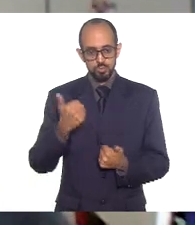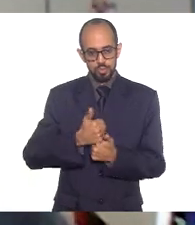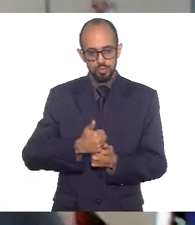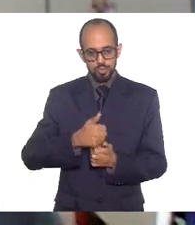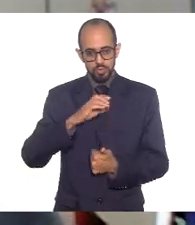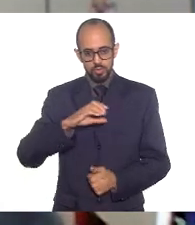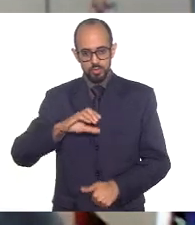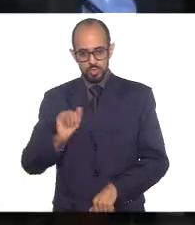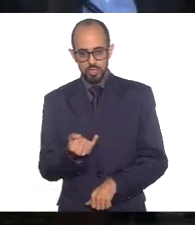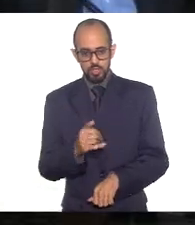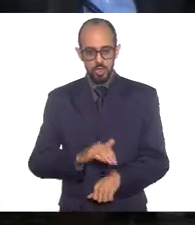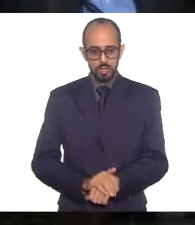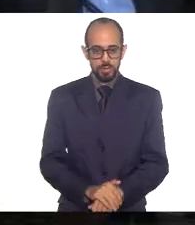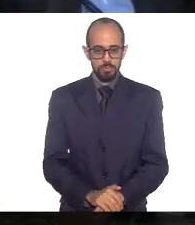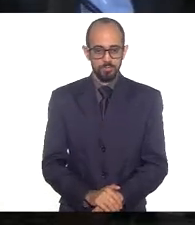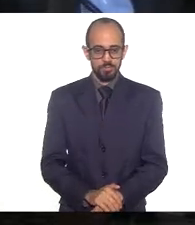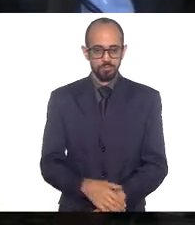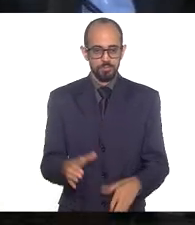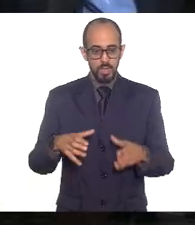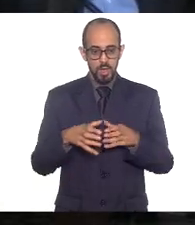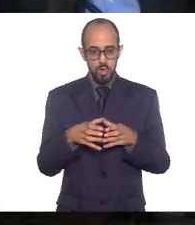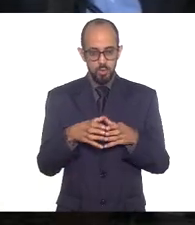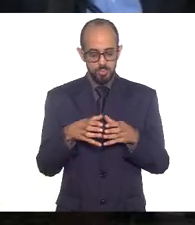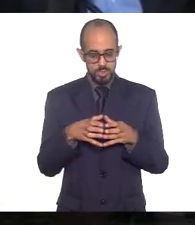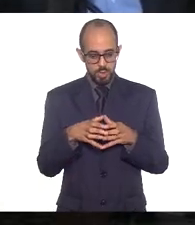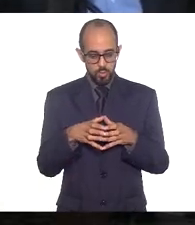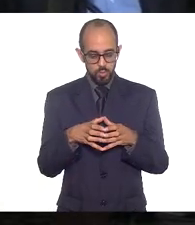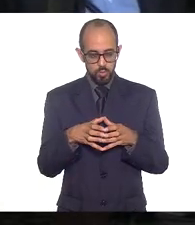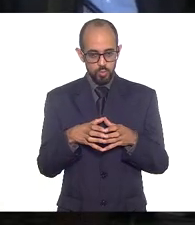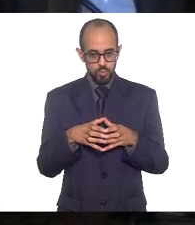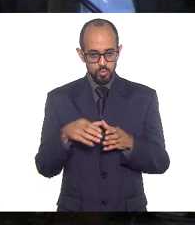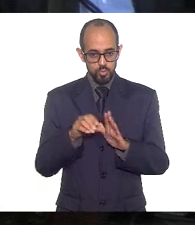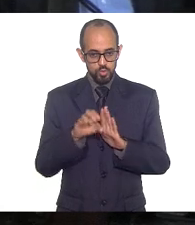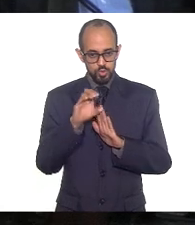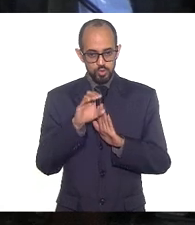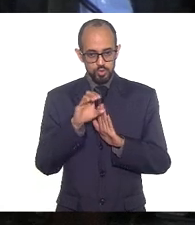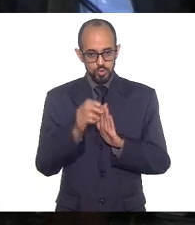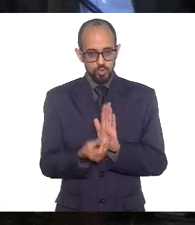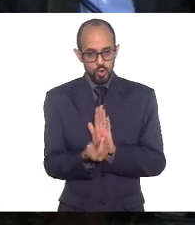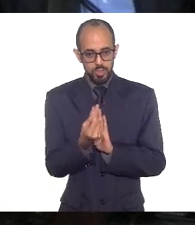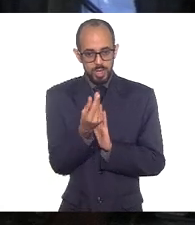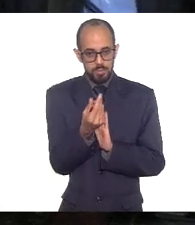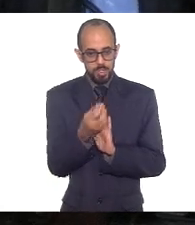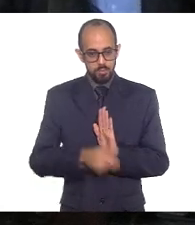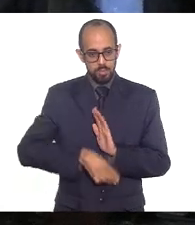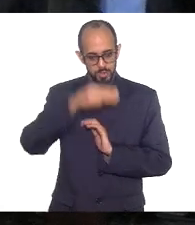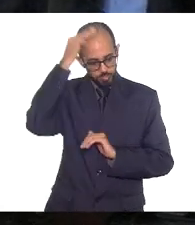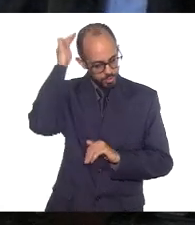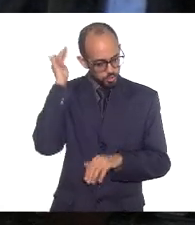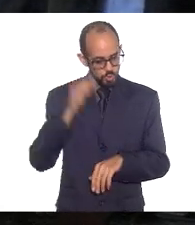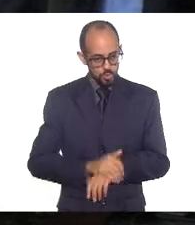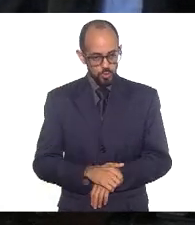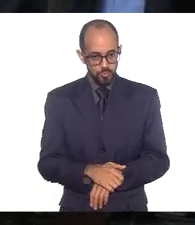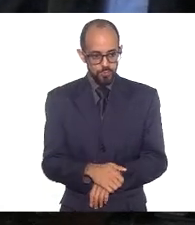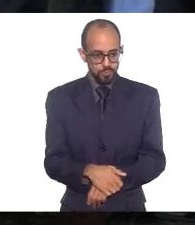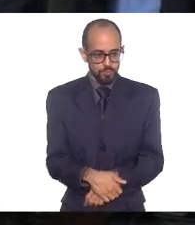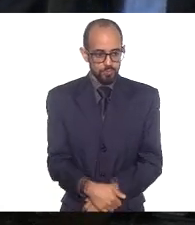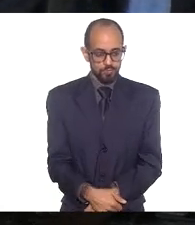ccj pela comissão de orçamento Deputado Márcio Pacheco